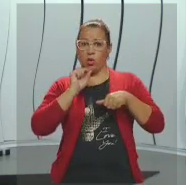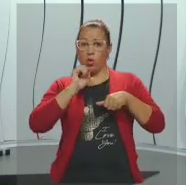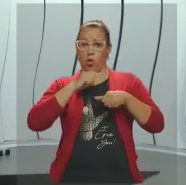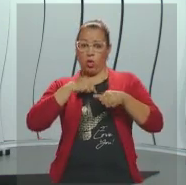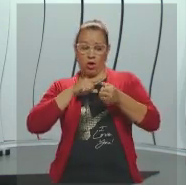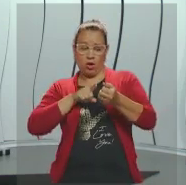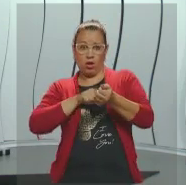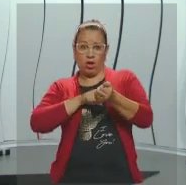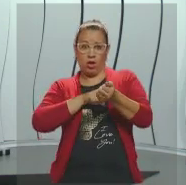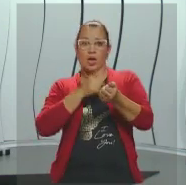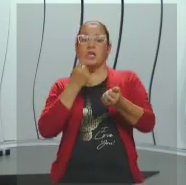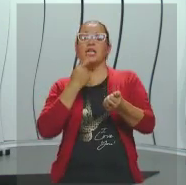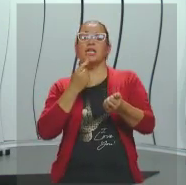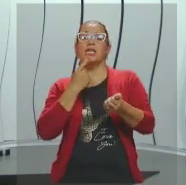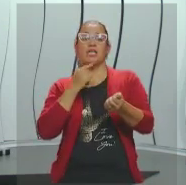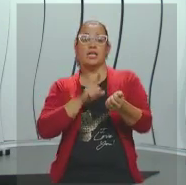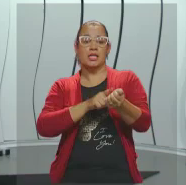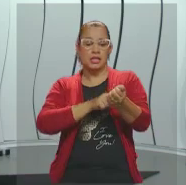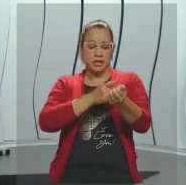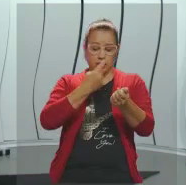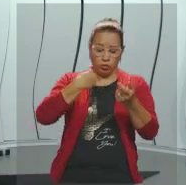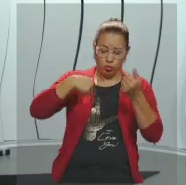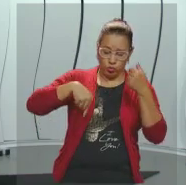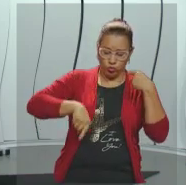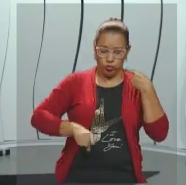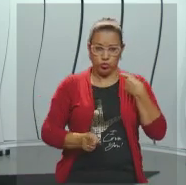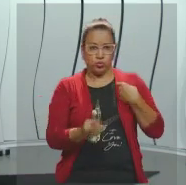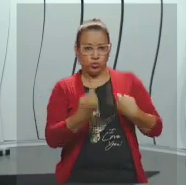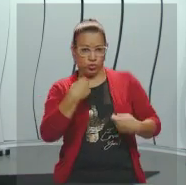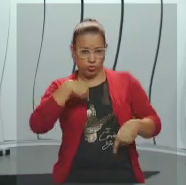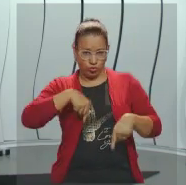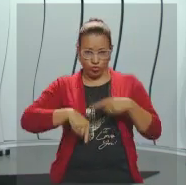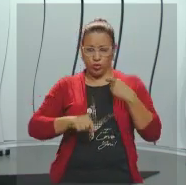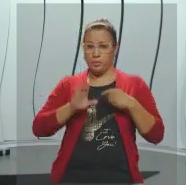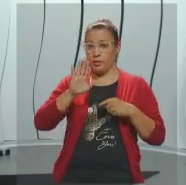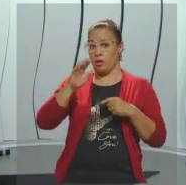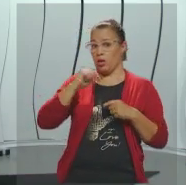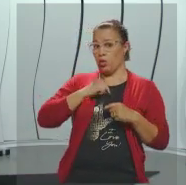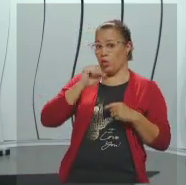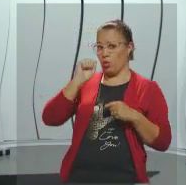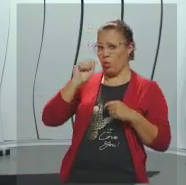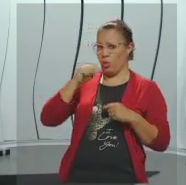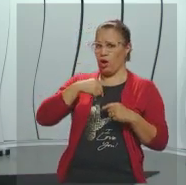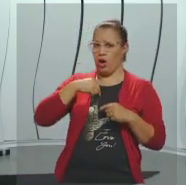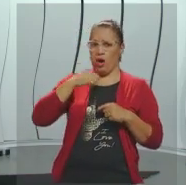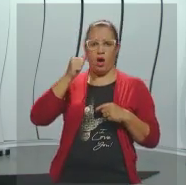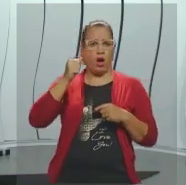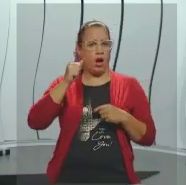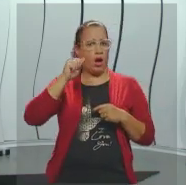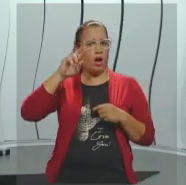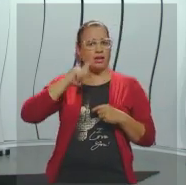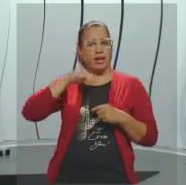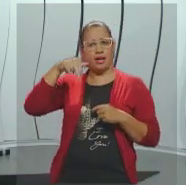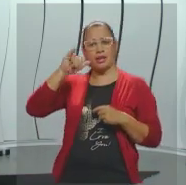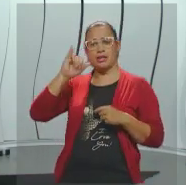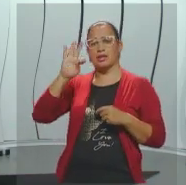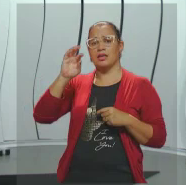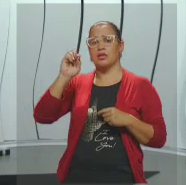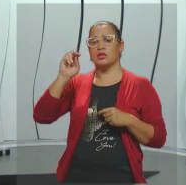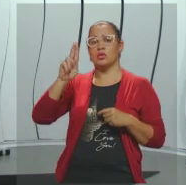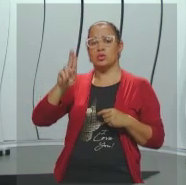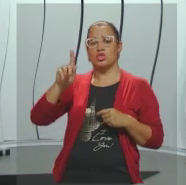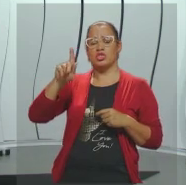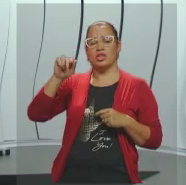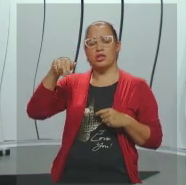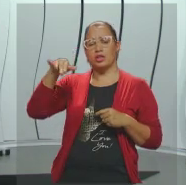tirando gás carbônico. Sabendo que o ar é composto principalmente por nitrogênio, aí você pode